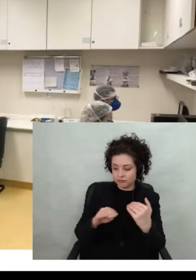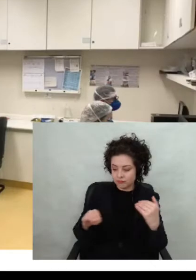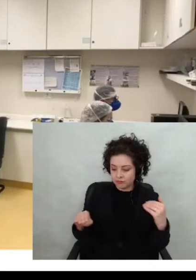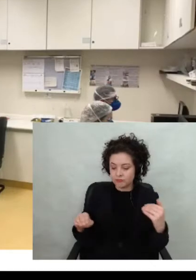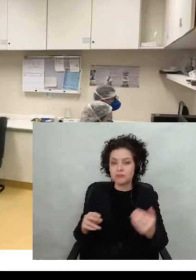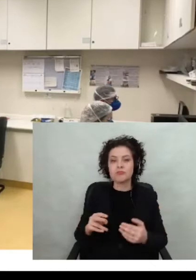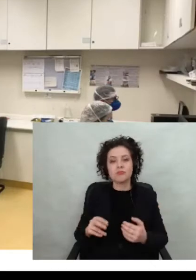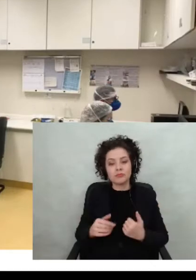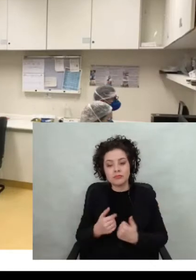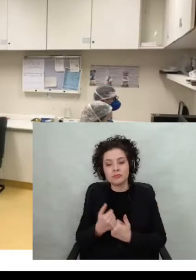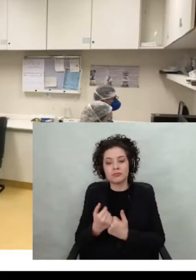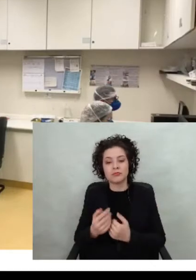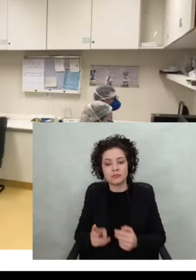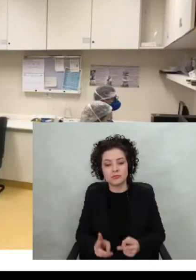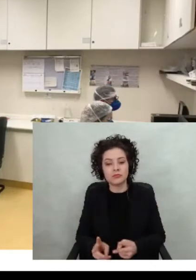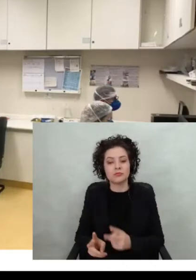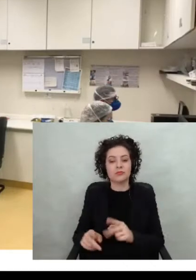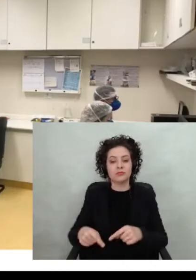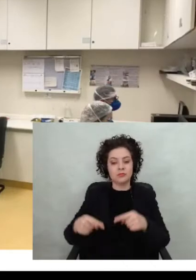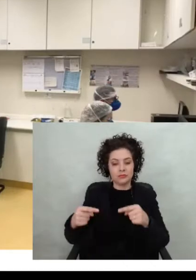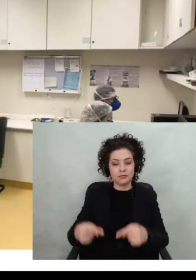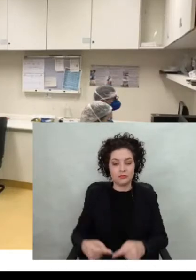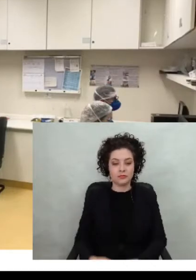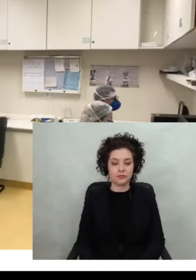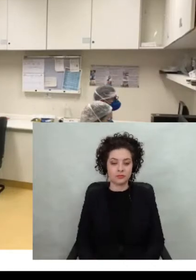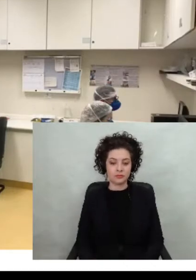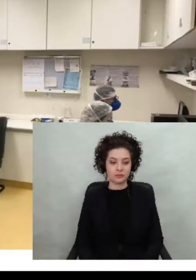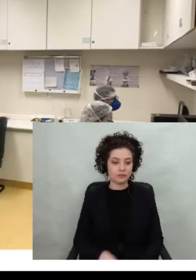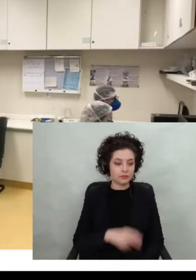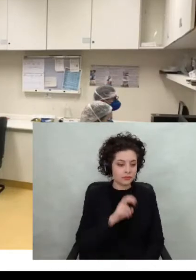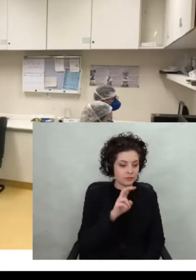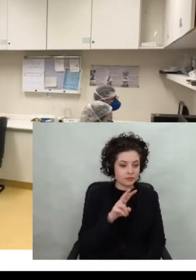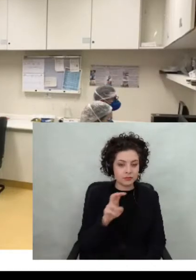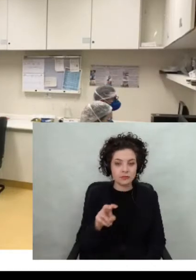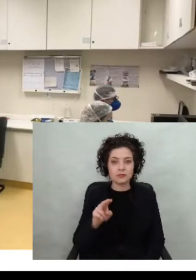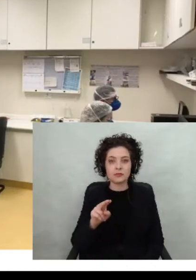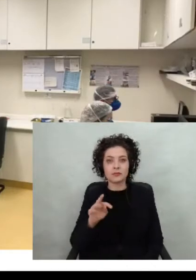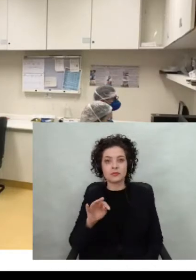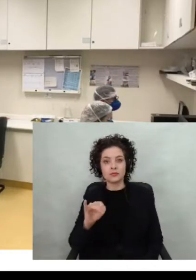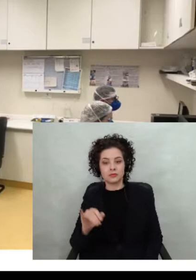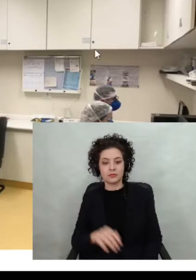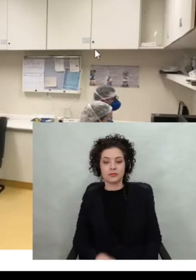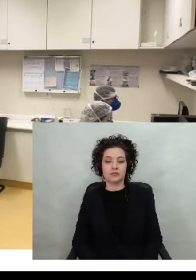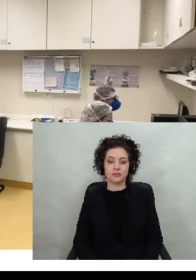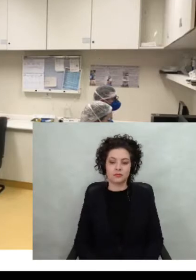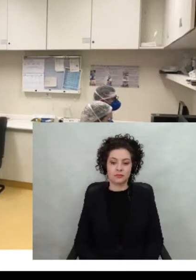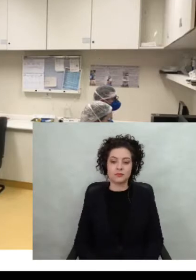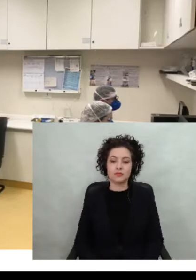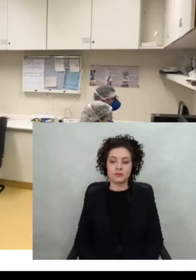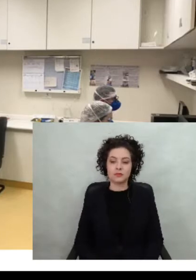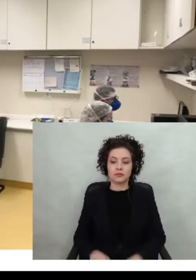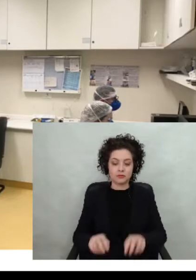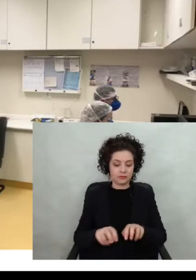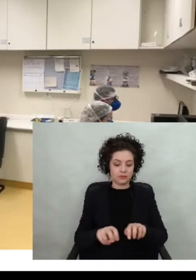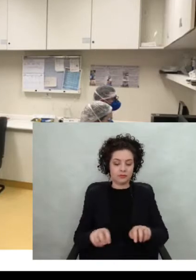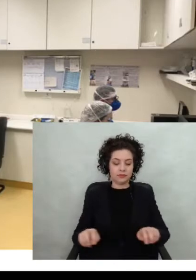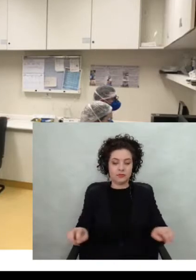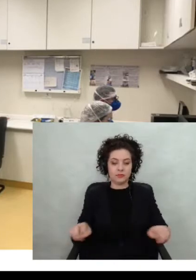enfrentar esse desafio. Então, quando a gente olha uma UTI, né, em coorte, o que a gente vê é isso, uma equipe